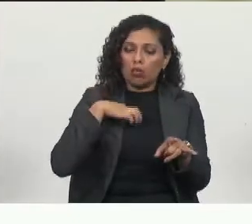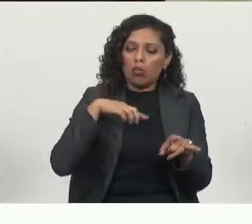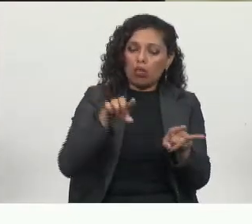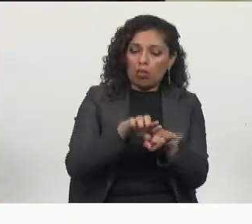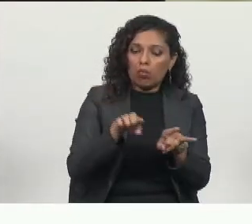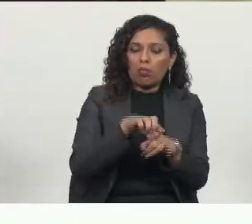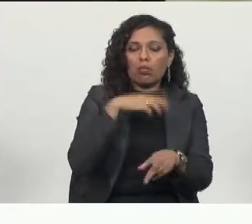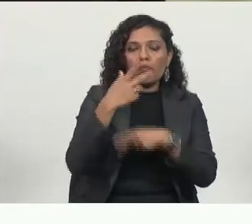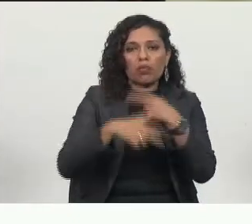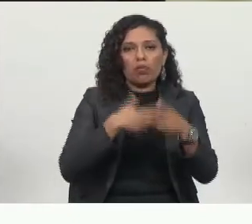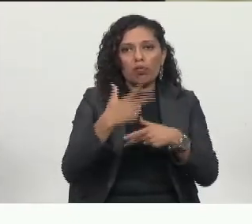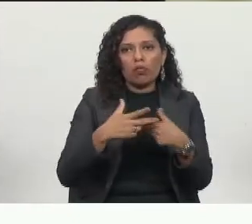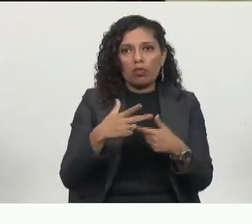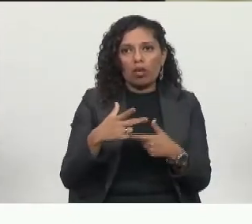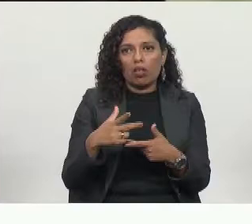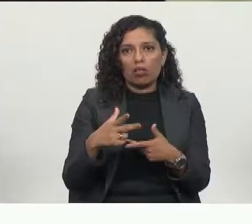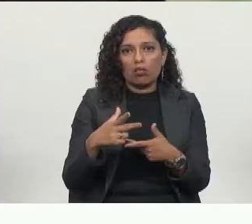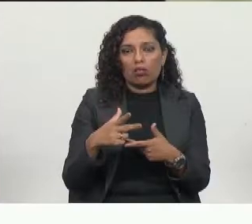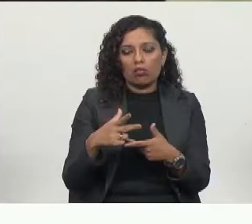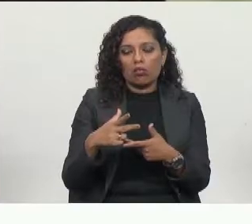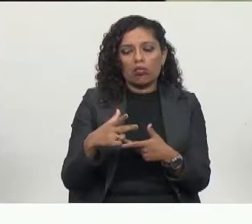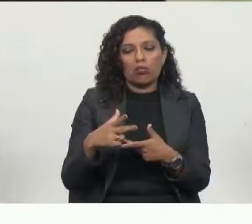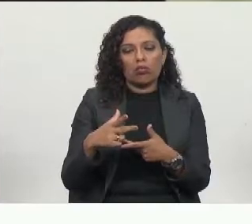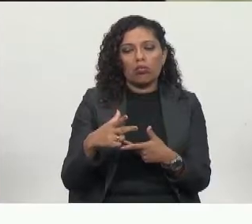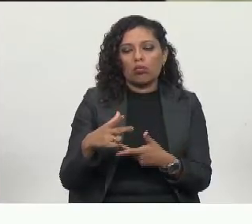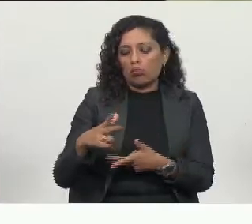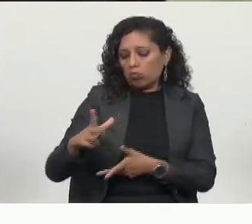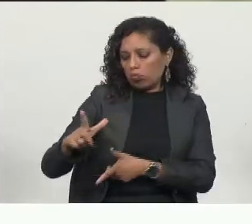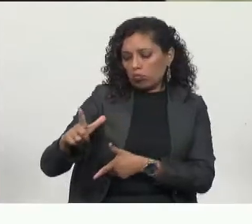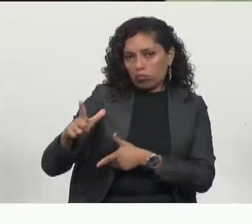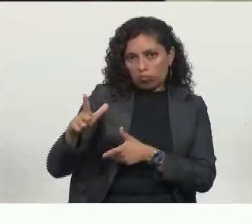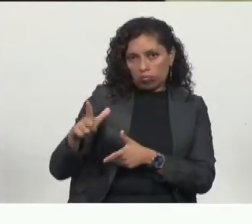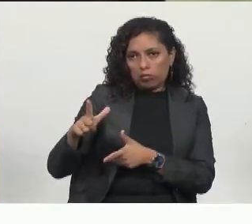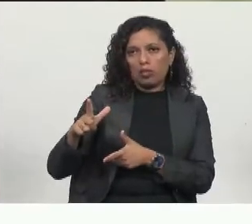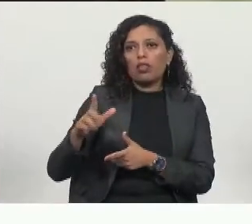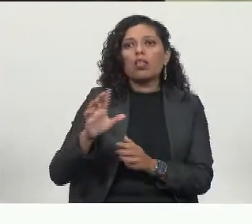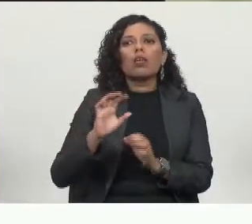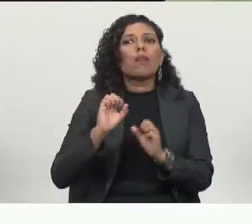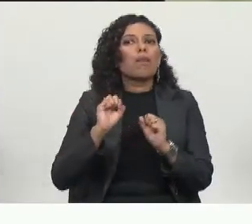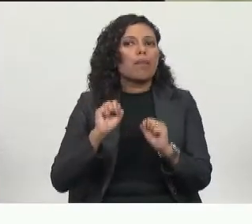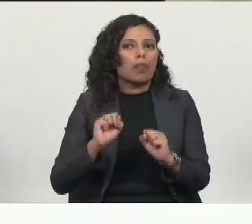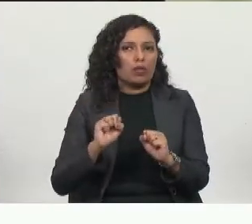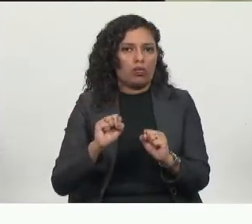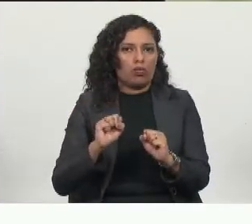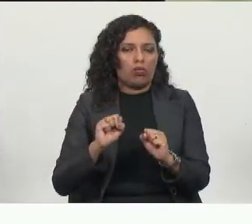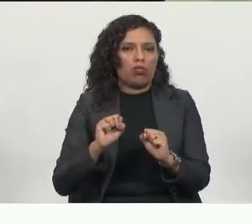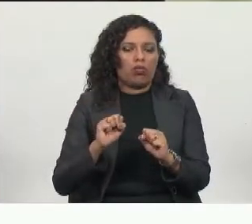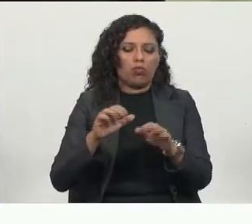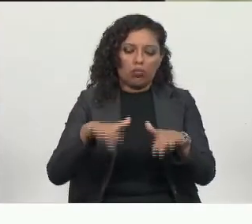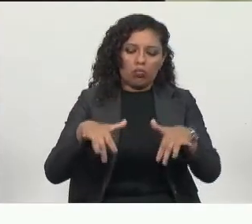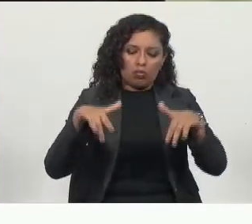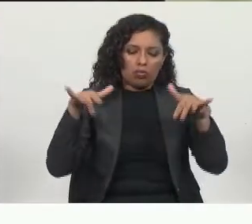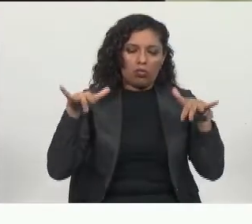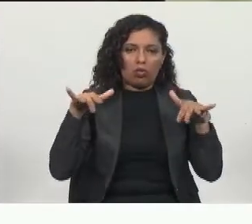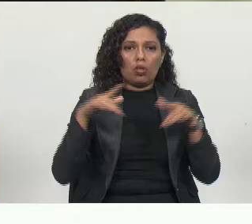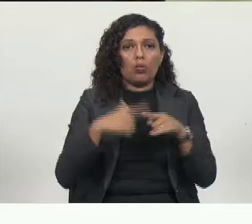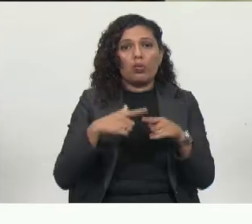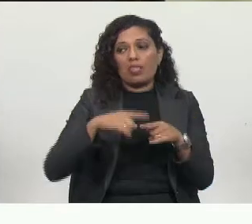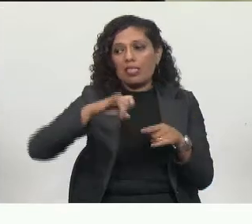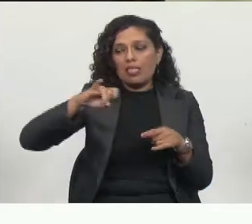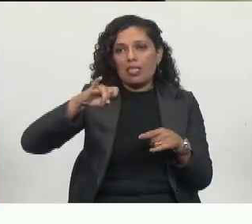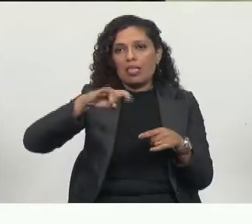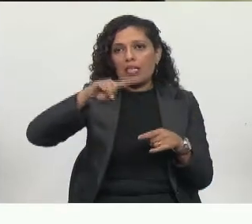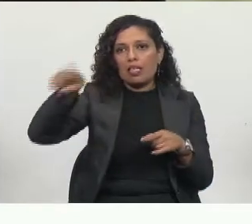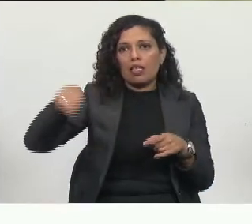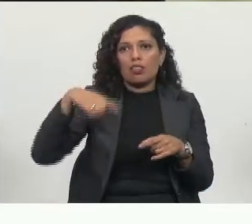mesmo argumento para o porte de arma dentro do plenário. Se nós não tivermos um respaldo da segurança dos parlamentares dentro do